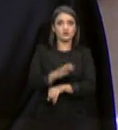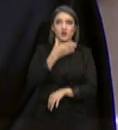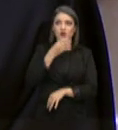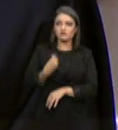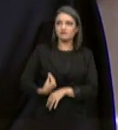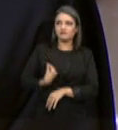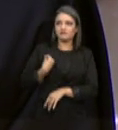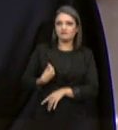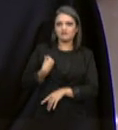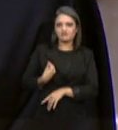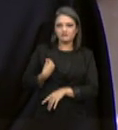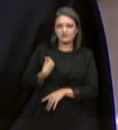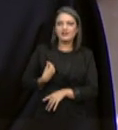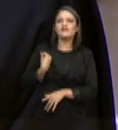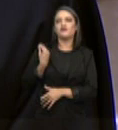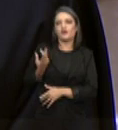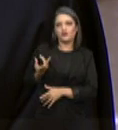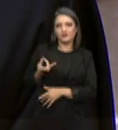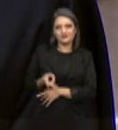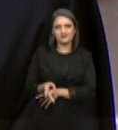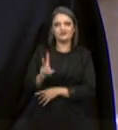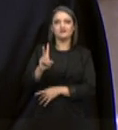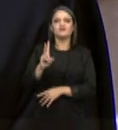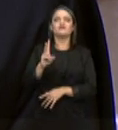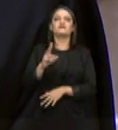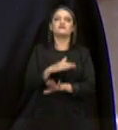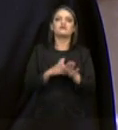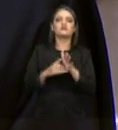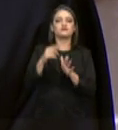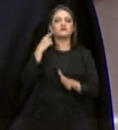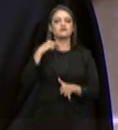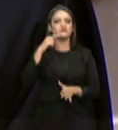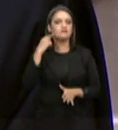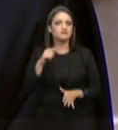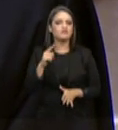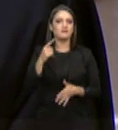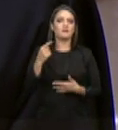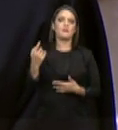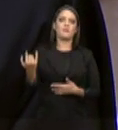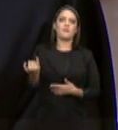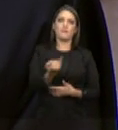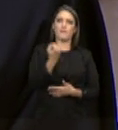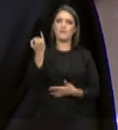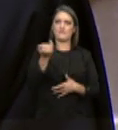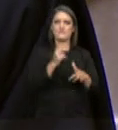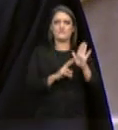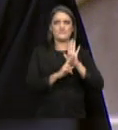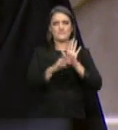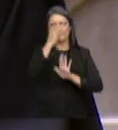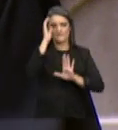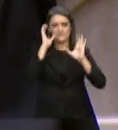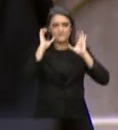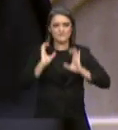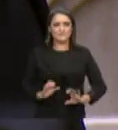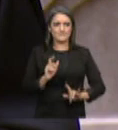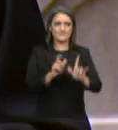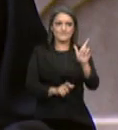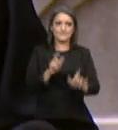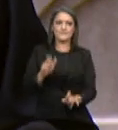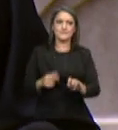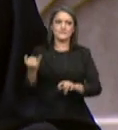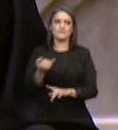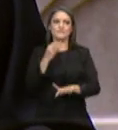permeia e conduz toda a advocacia Nacional como vozes indispensáveis do cidadão e essenciais à justiça